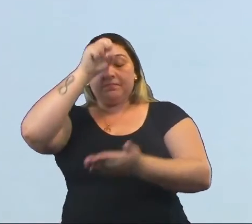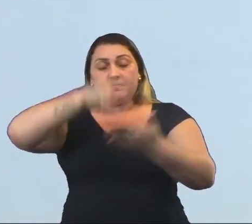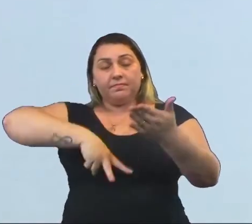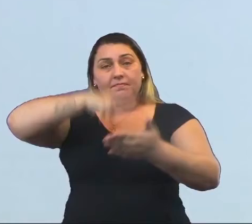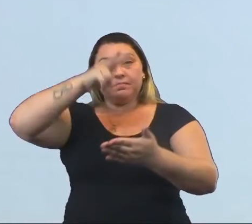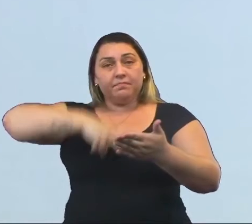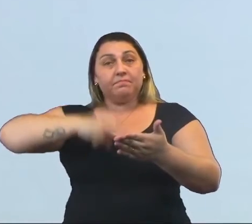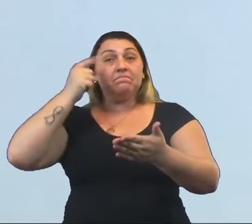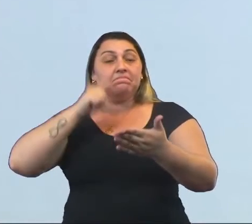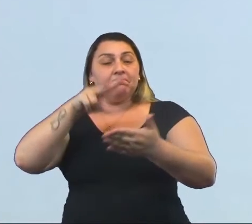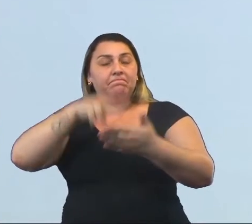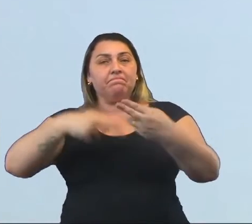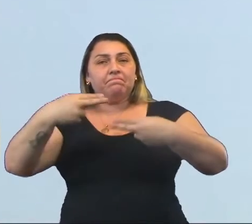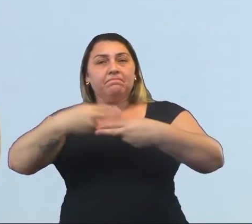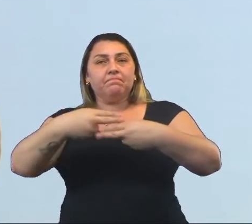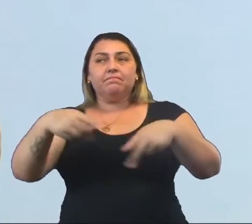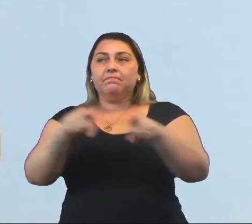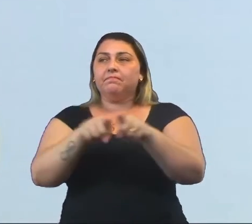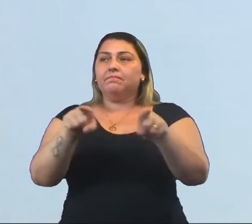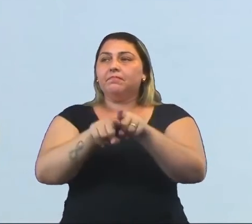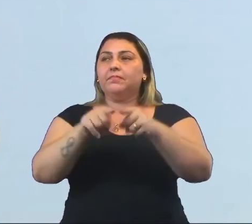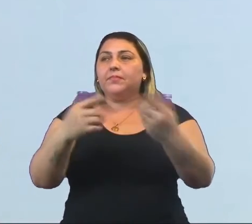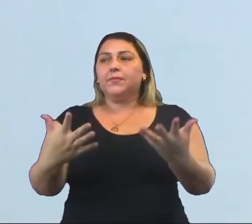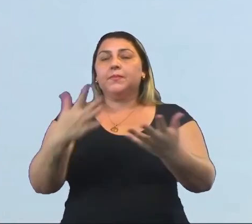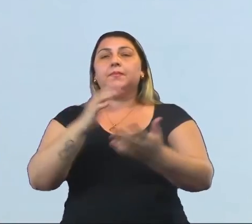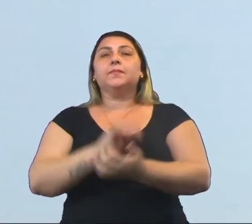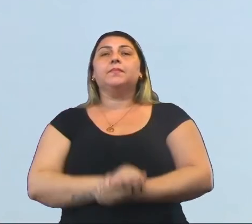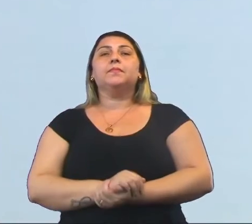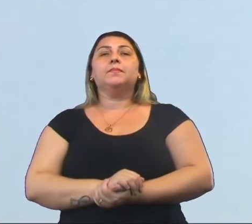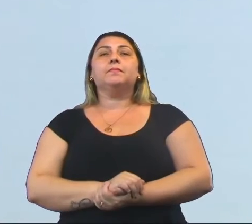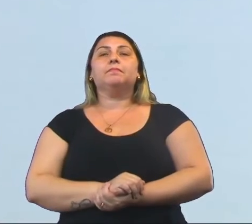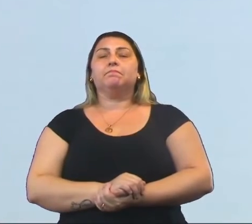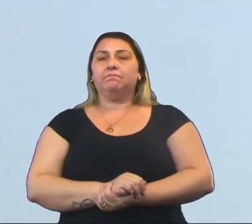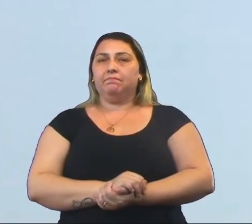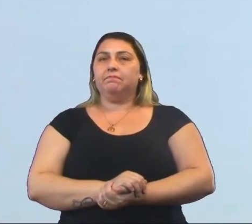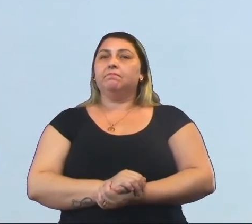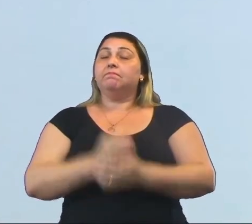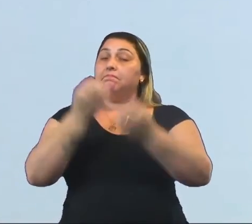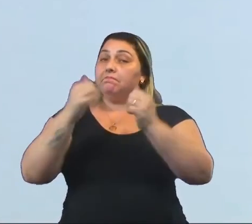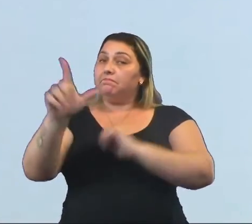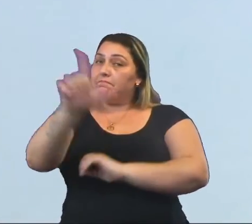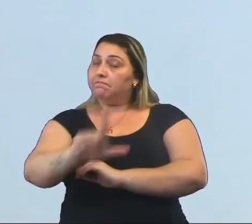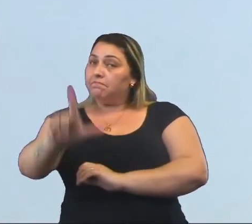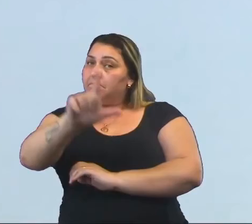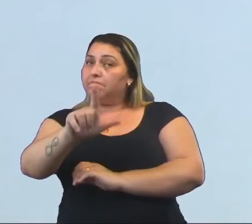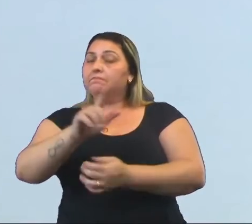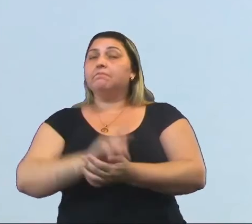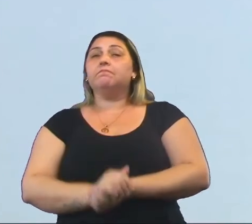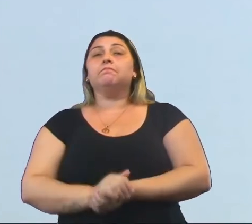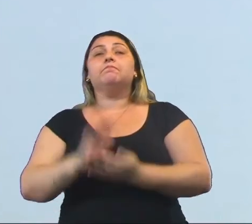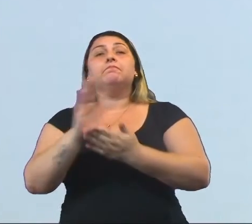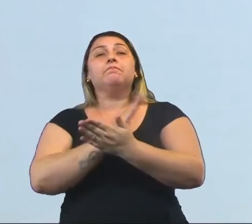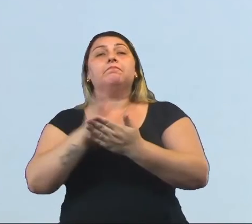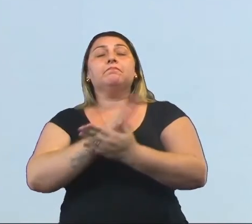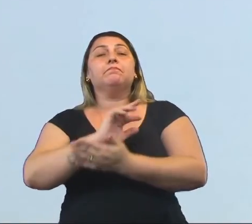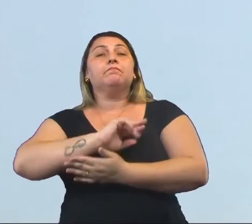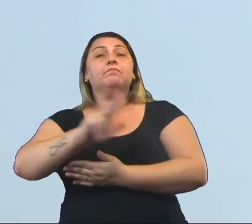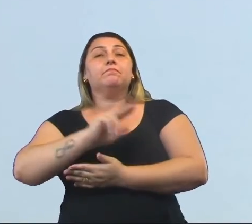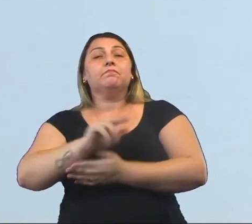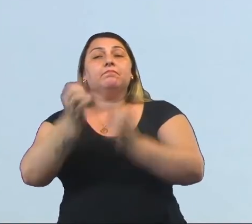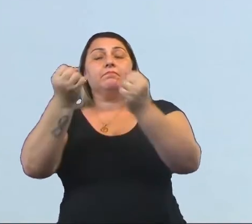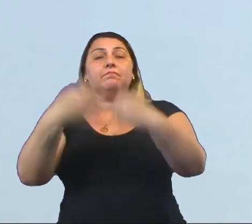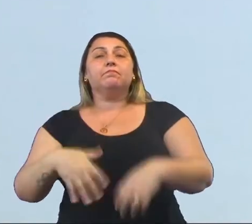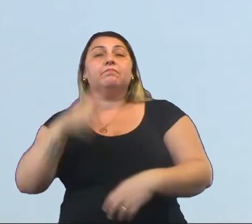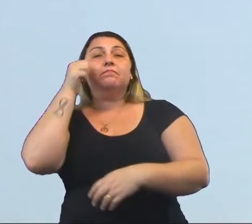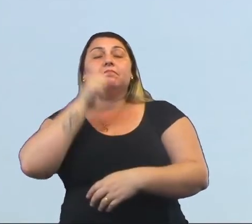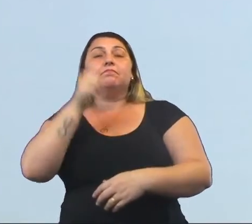ler essas novelas também. Tá? E isso é uma coisa que precisa ficar marcada na literatura, que muitas vezes não é nem citado que as